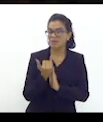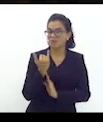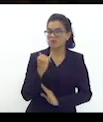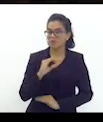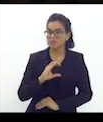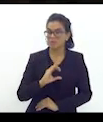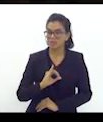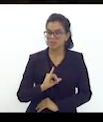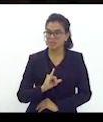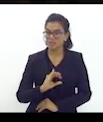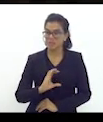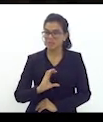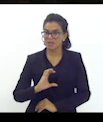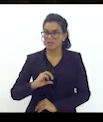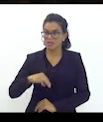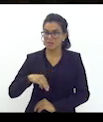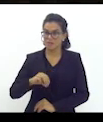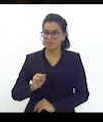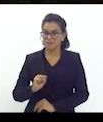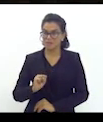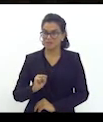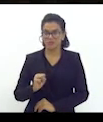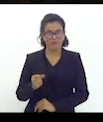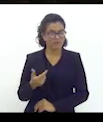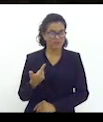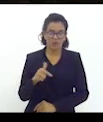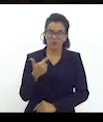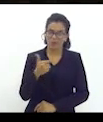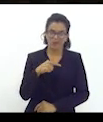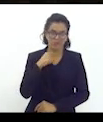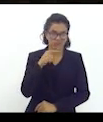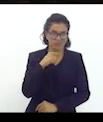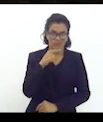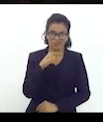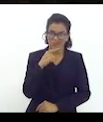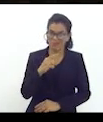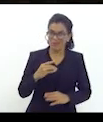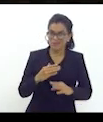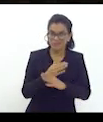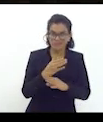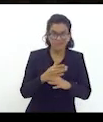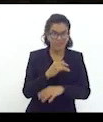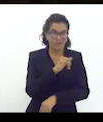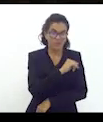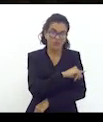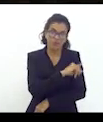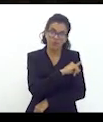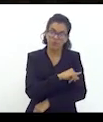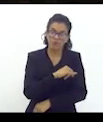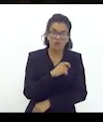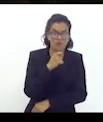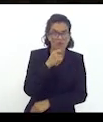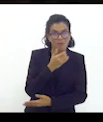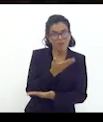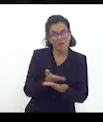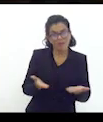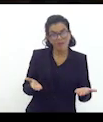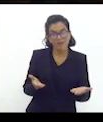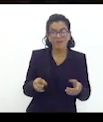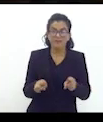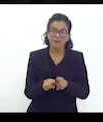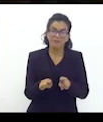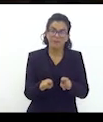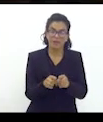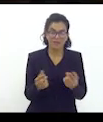ICMS. Ora, não tem jeito da cidade do Rio de Janeiro não perder, como não tem